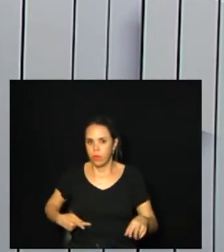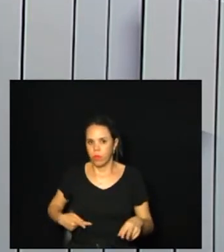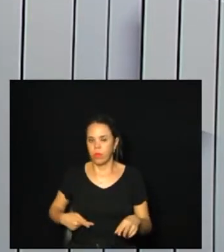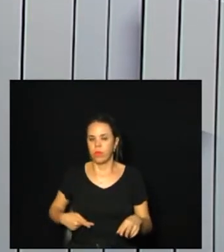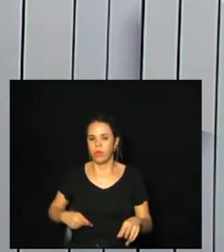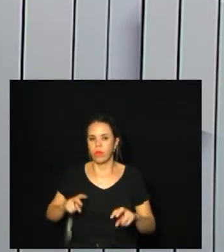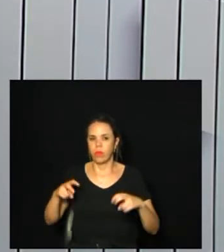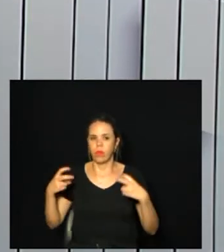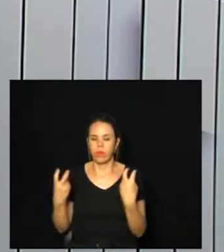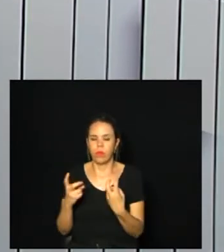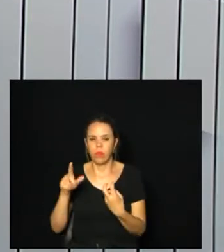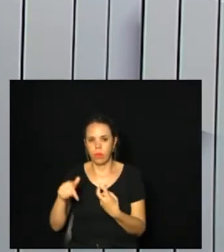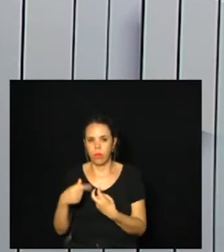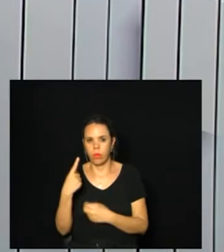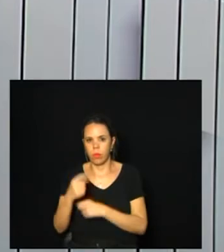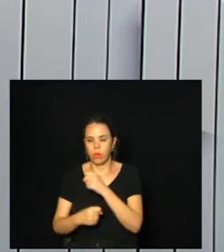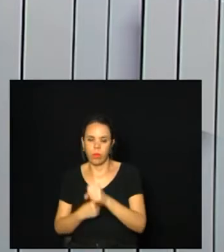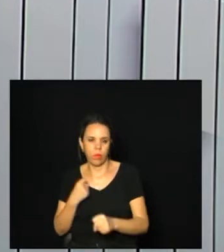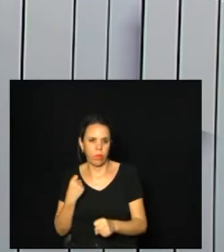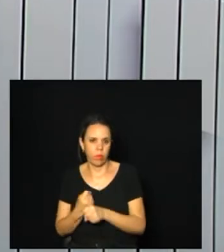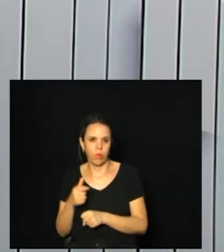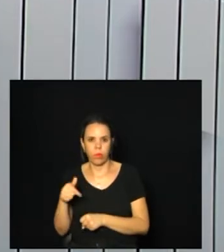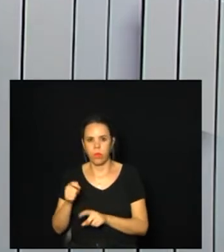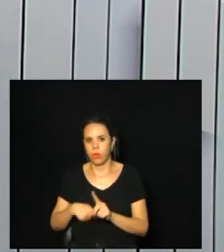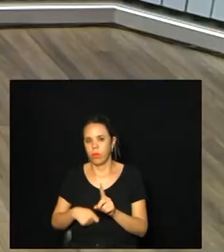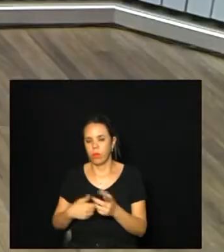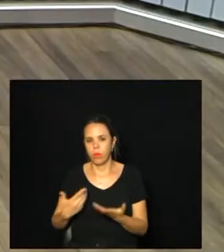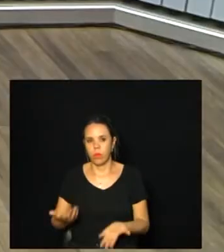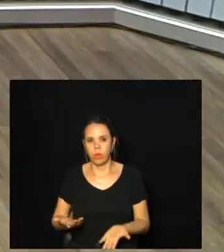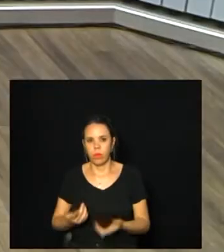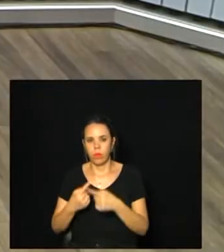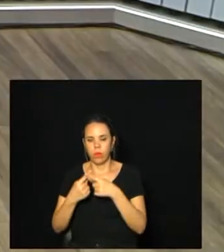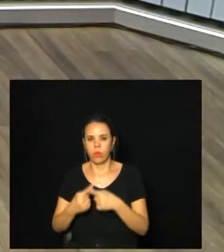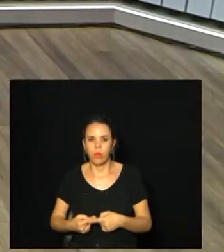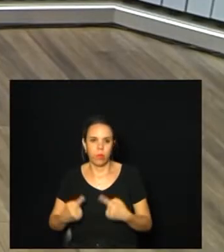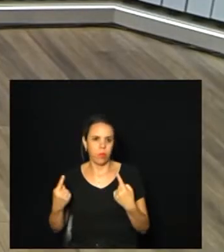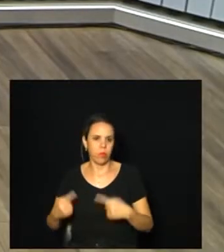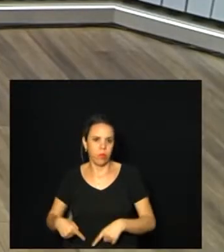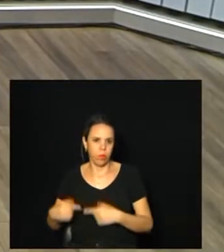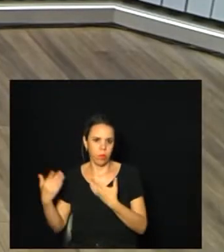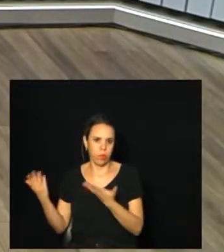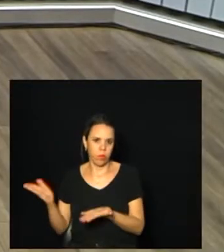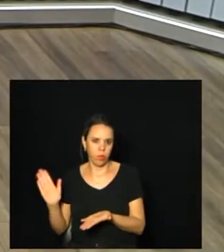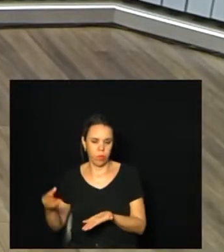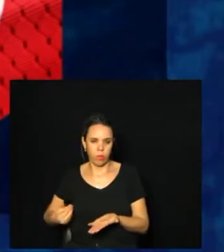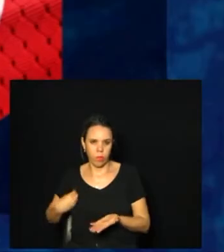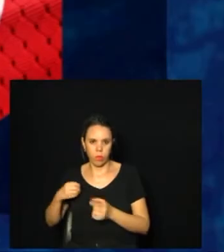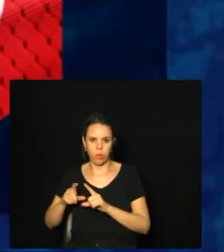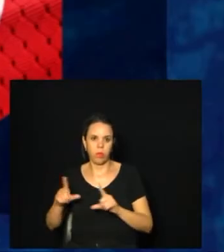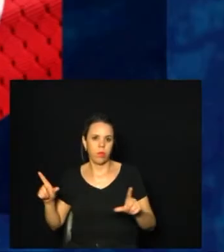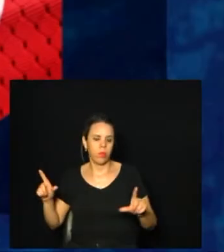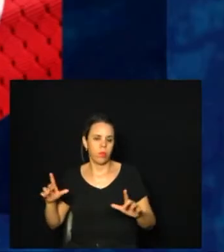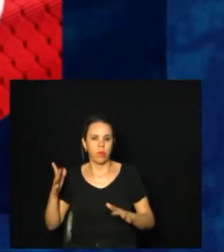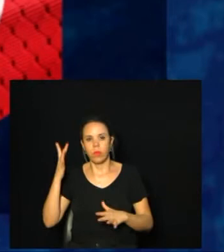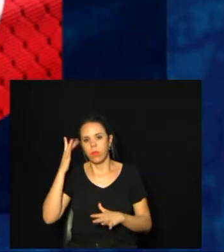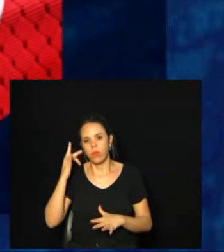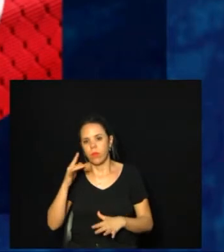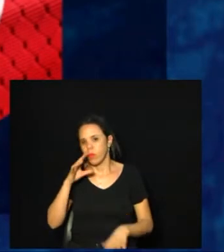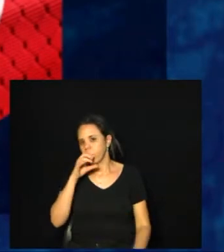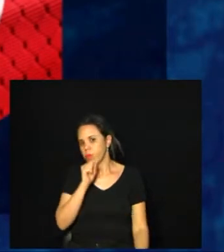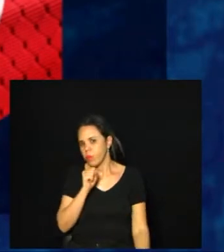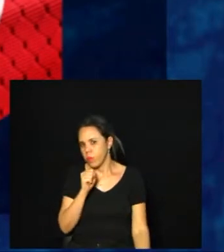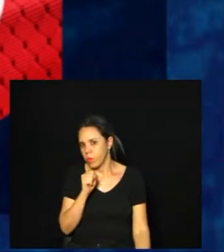ao estádio após 1 ano e 7 meses. E o duelo é contra o Náutico. Olha só, já está aqui na minha tela. Então, amanhã no